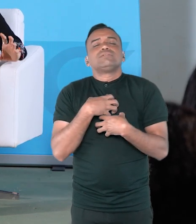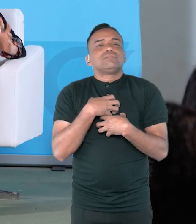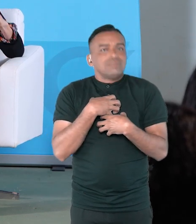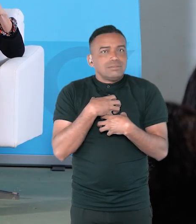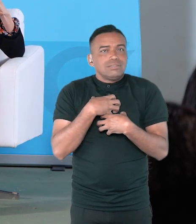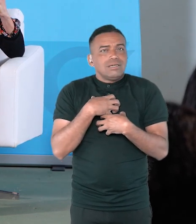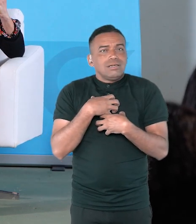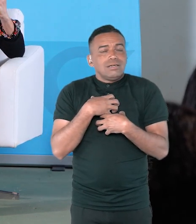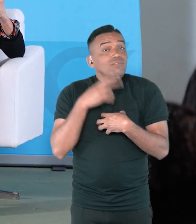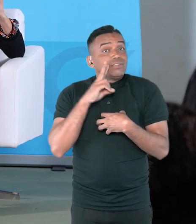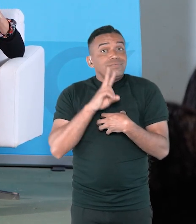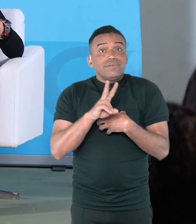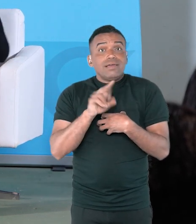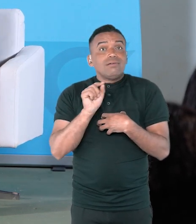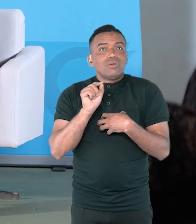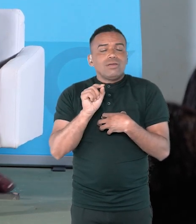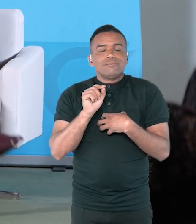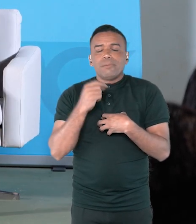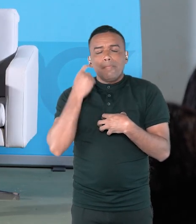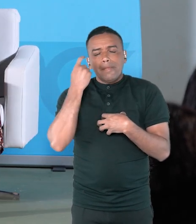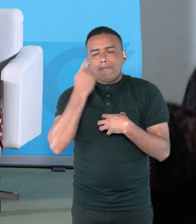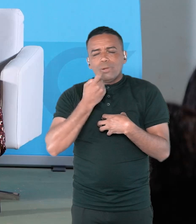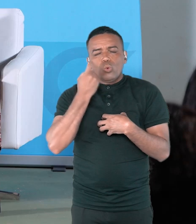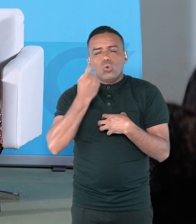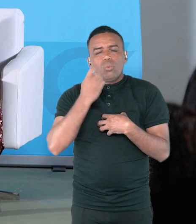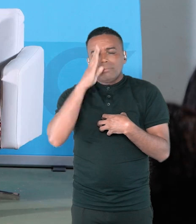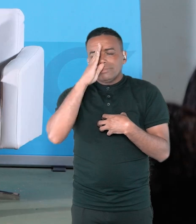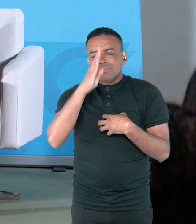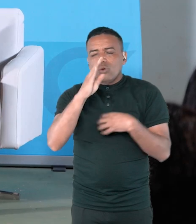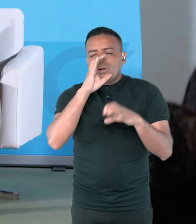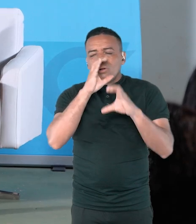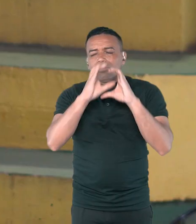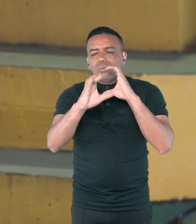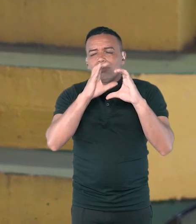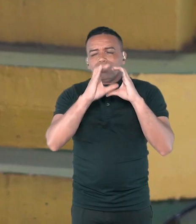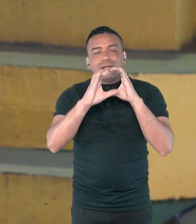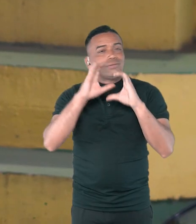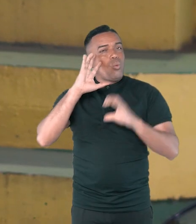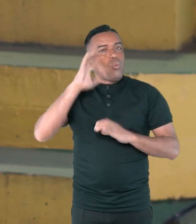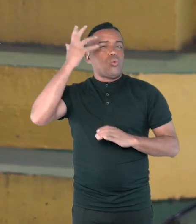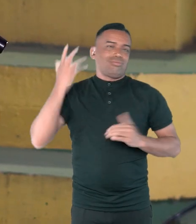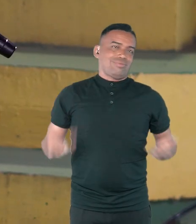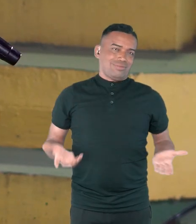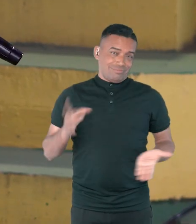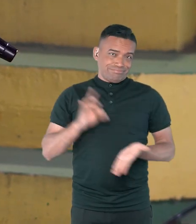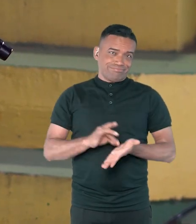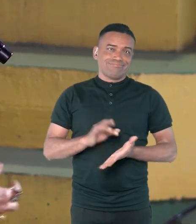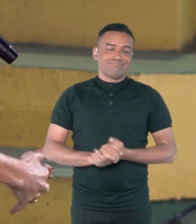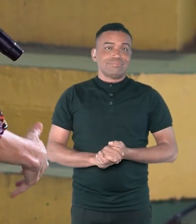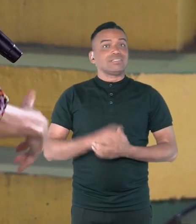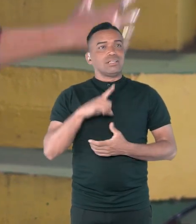dá de você ver que quando você se preocupa com a comunicação da coisa,